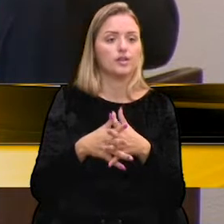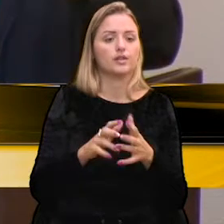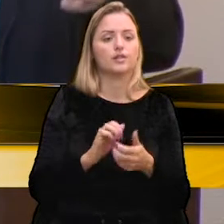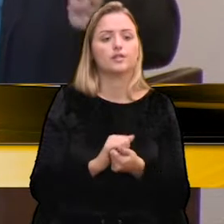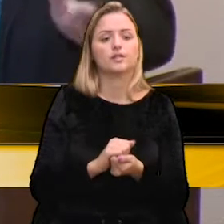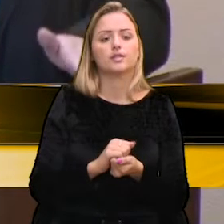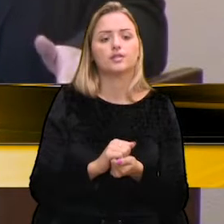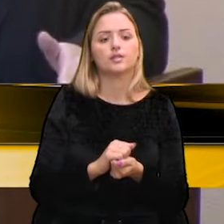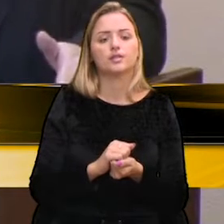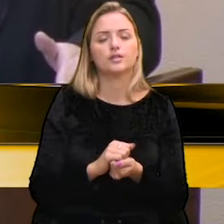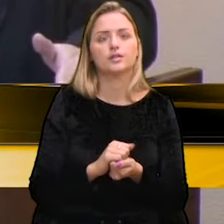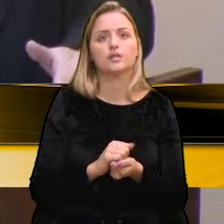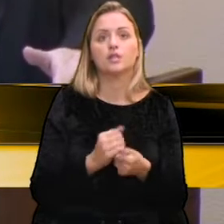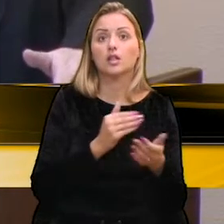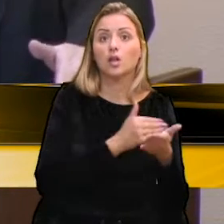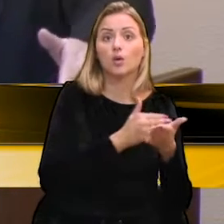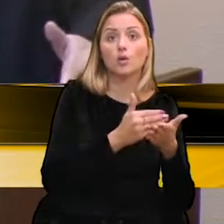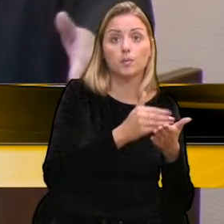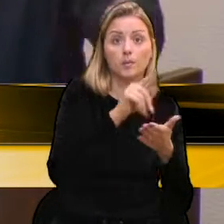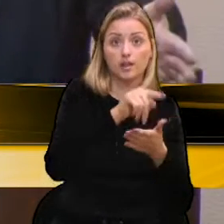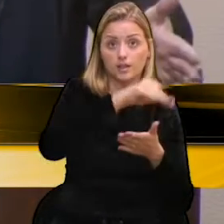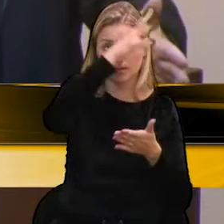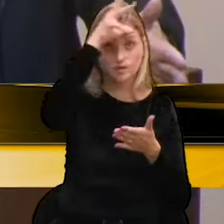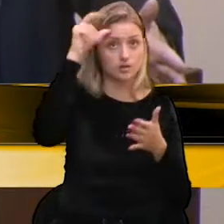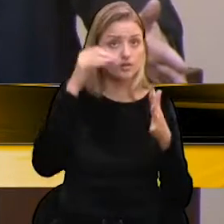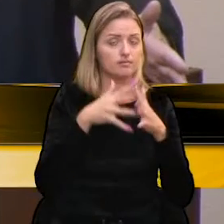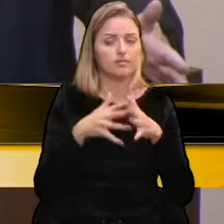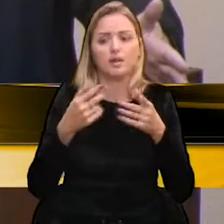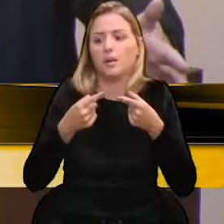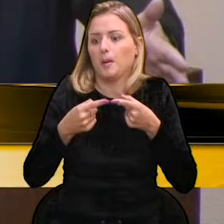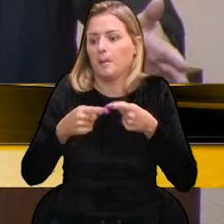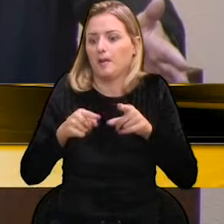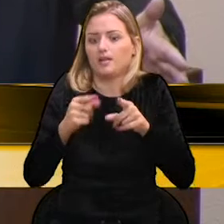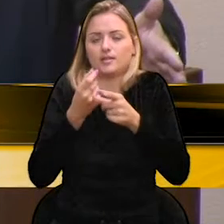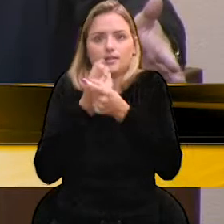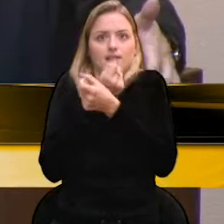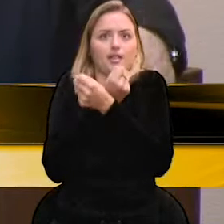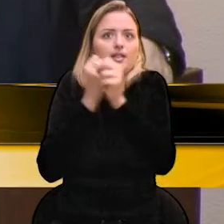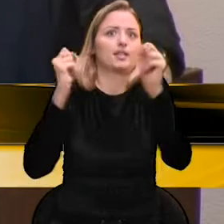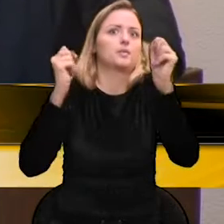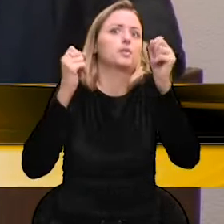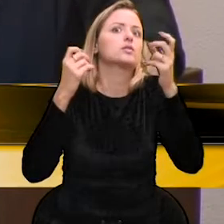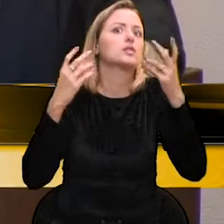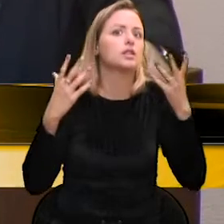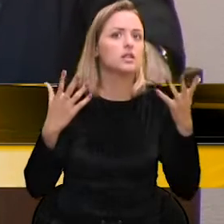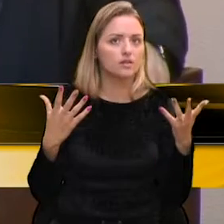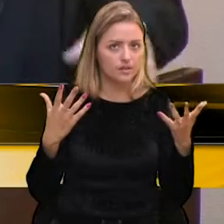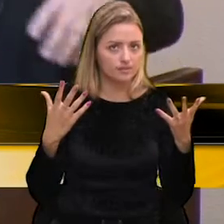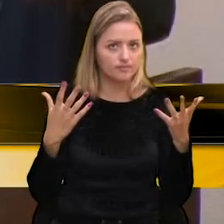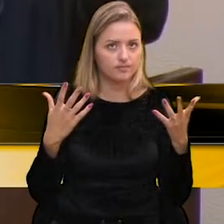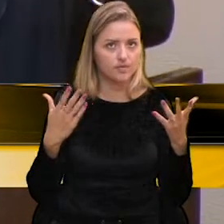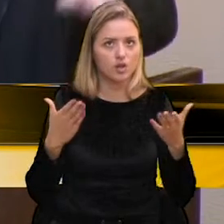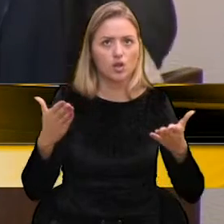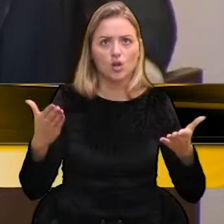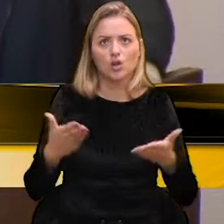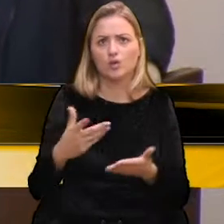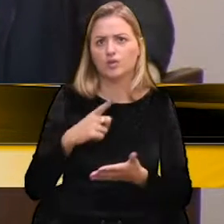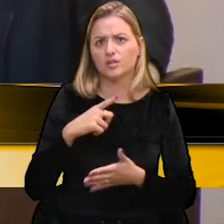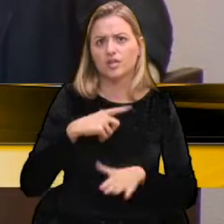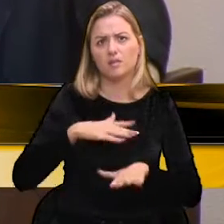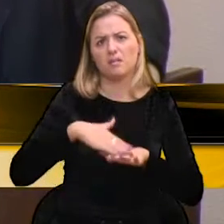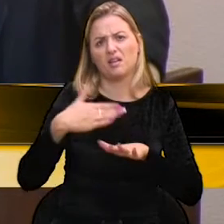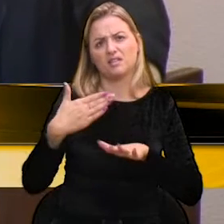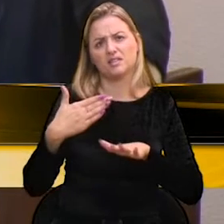que têm origem no Poder Executivo. Mas é impossível, né? Eu hoje teria pelo menos mais